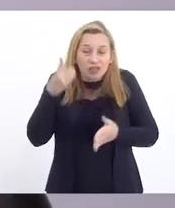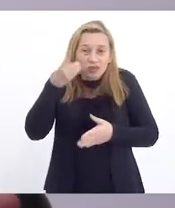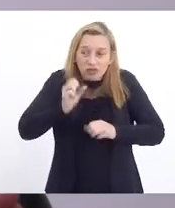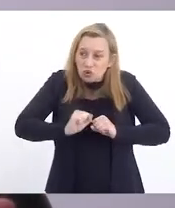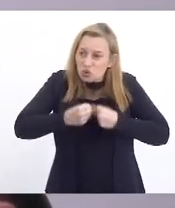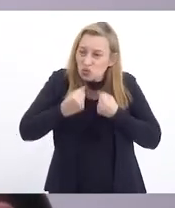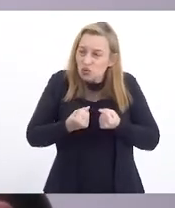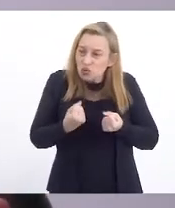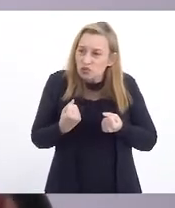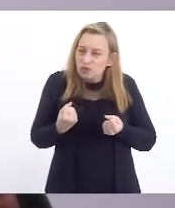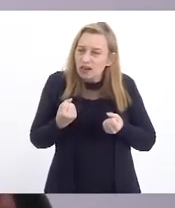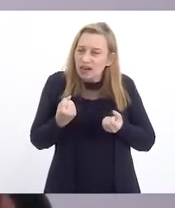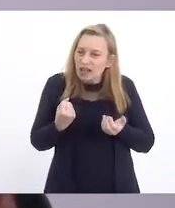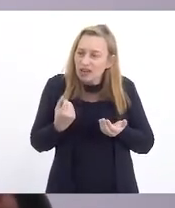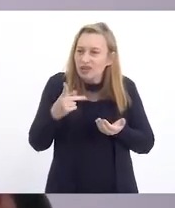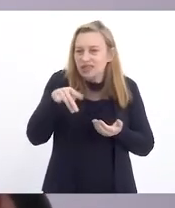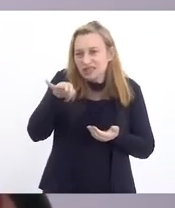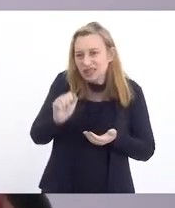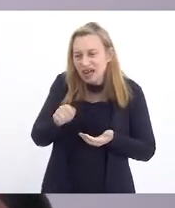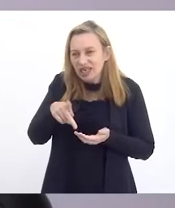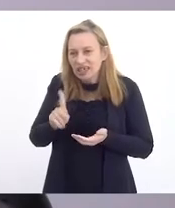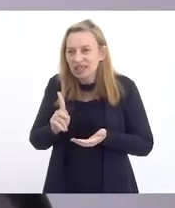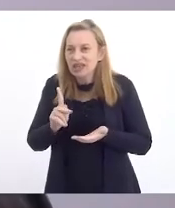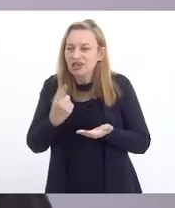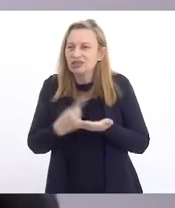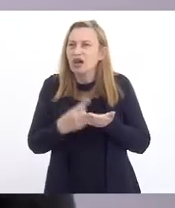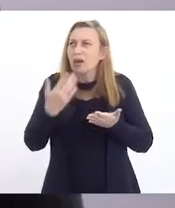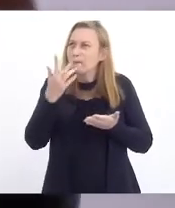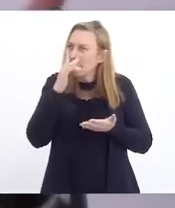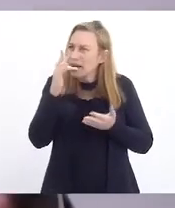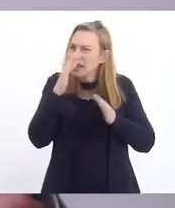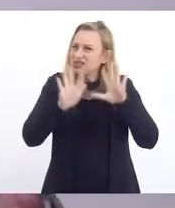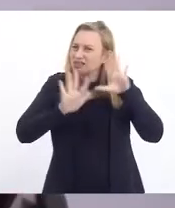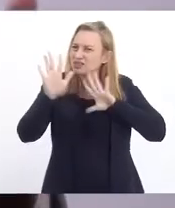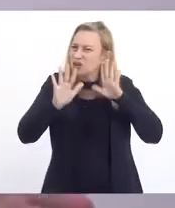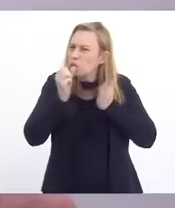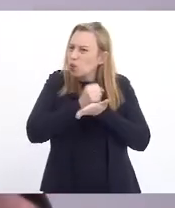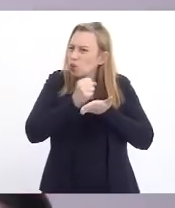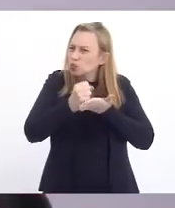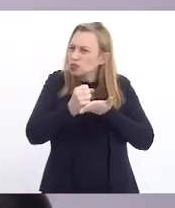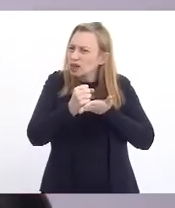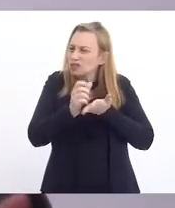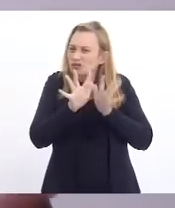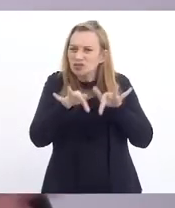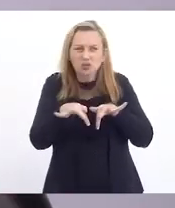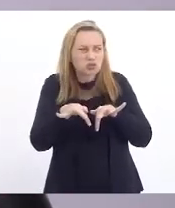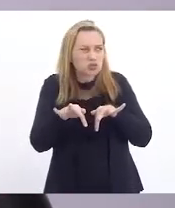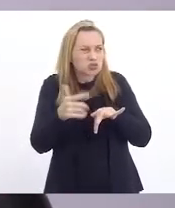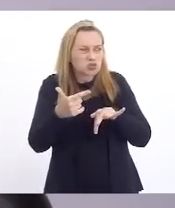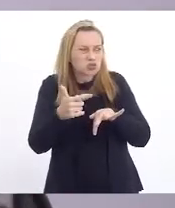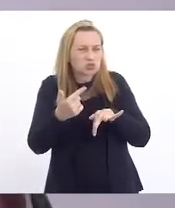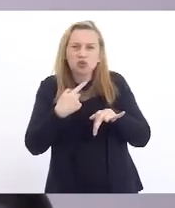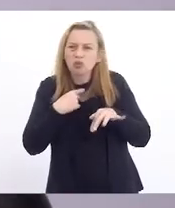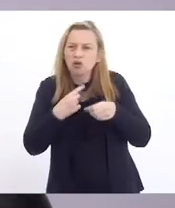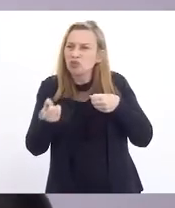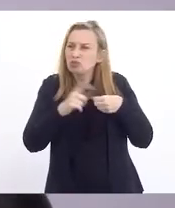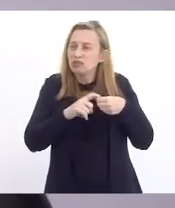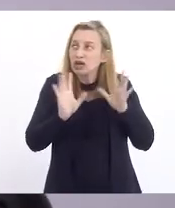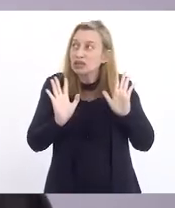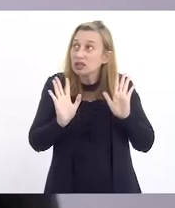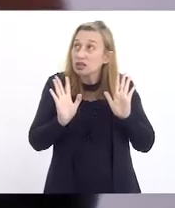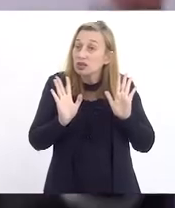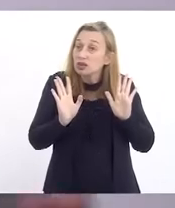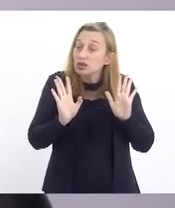esforço para firmar o TAC, parece que a licitação, né, o contrato, findou e não pode ser aditivado. Aquelas... E aí a gente